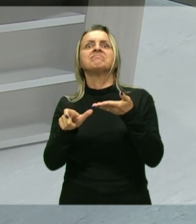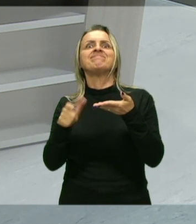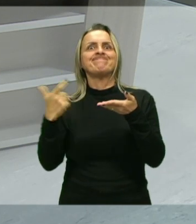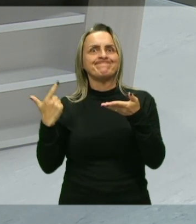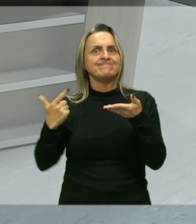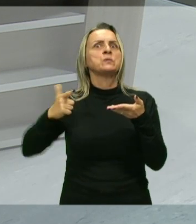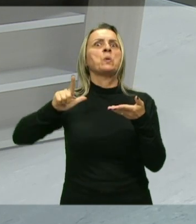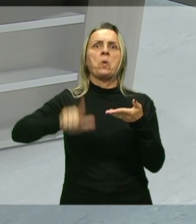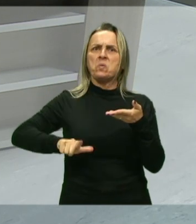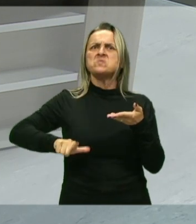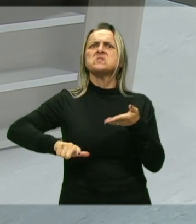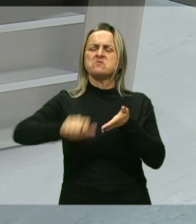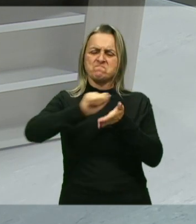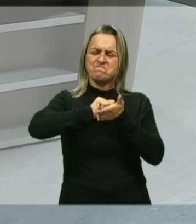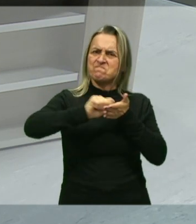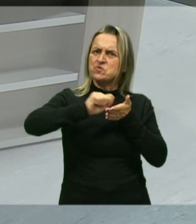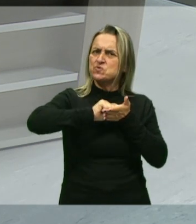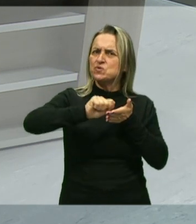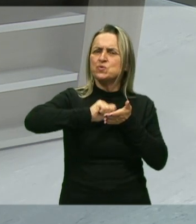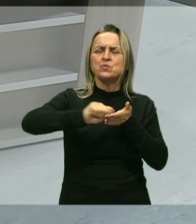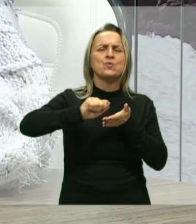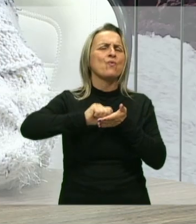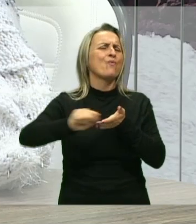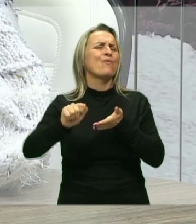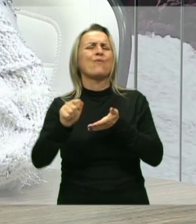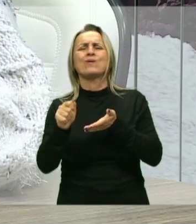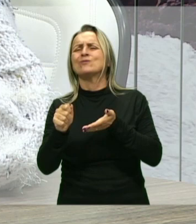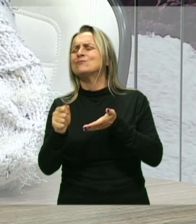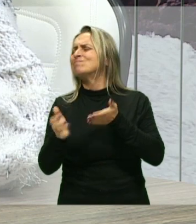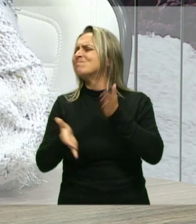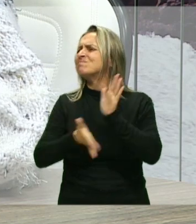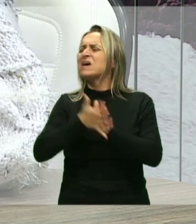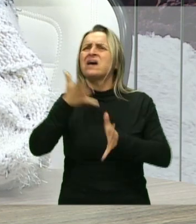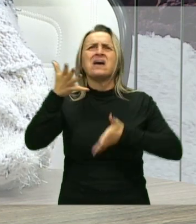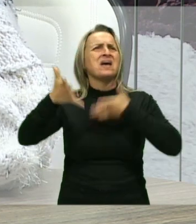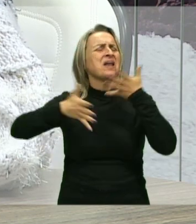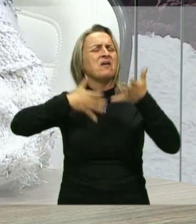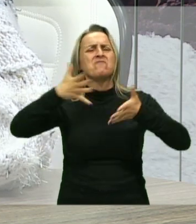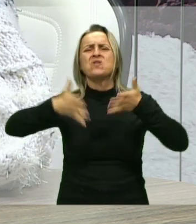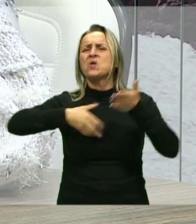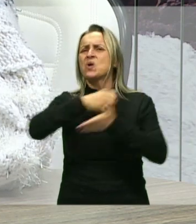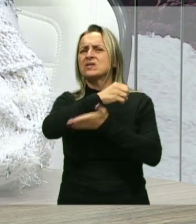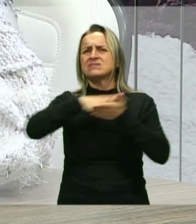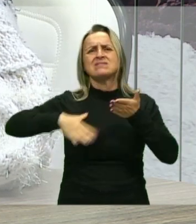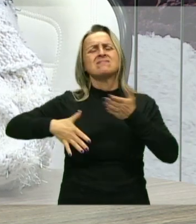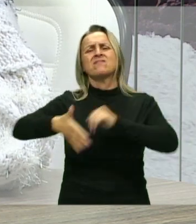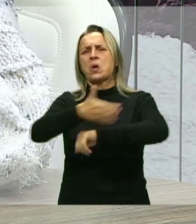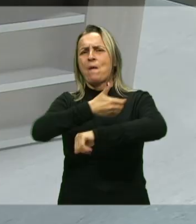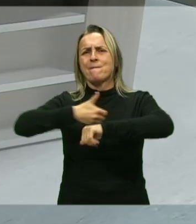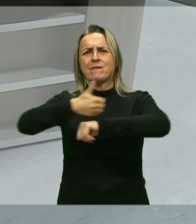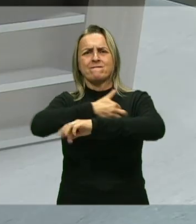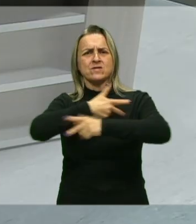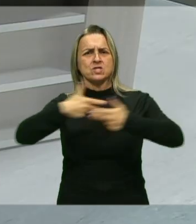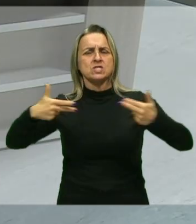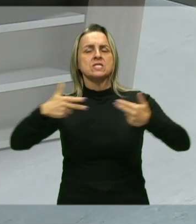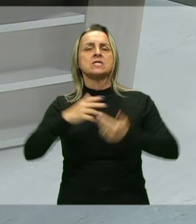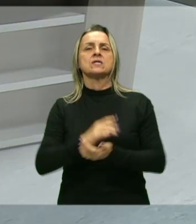ser escritora, ela teve uma série de atividades, é uma ativista muito grande,